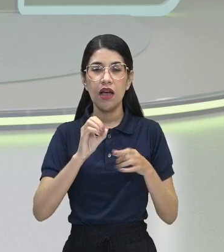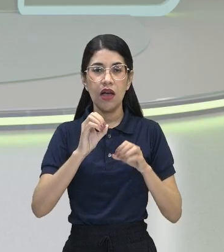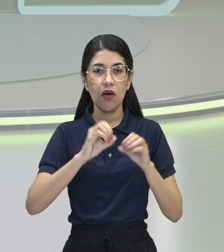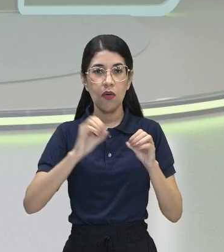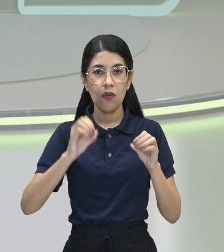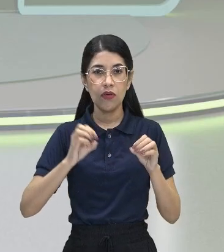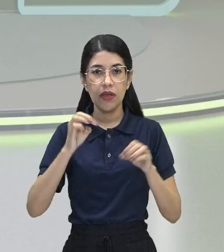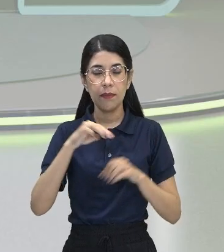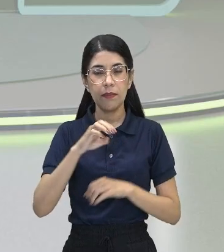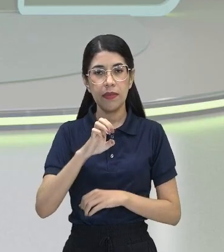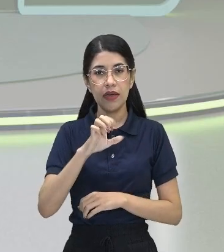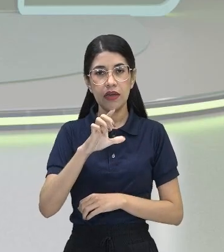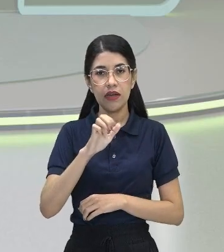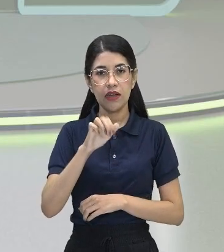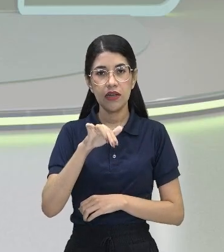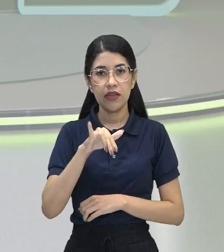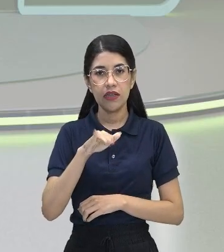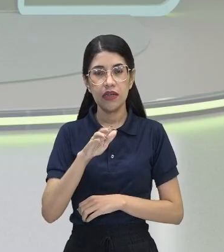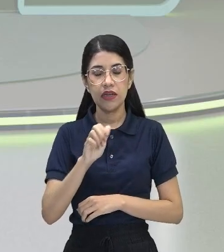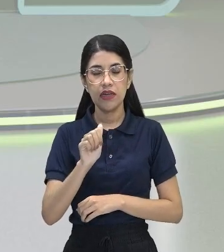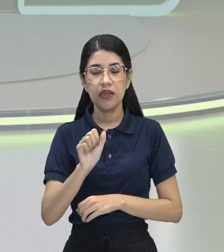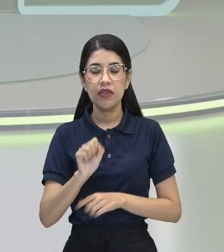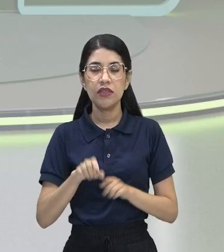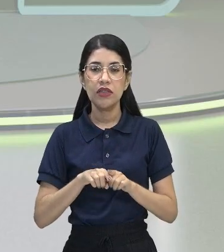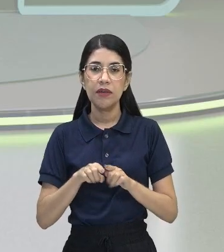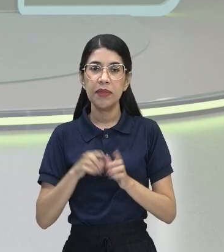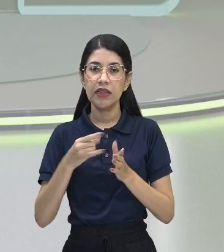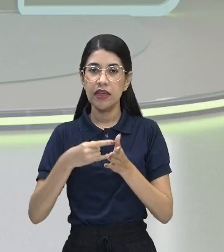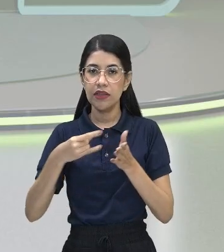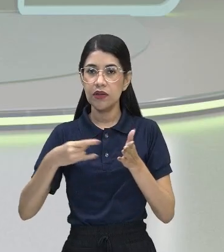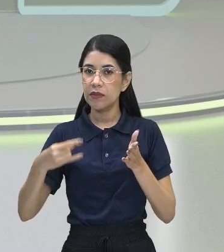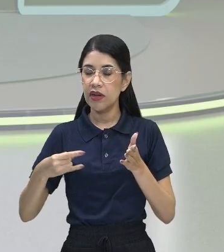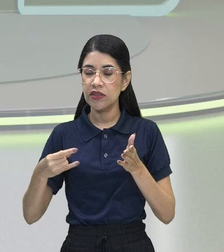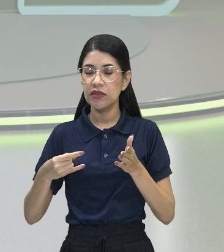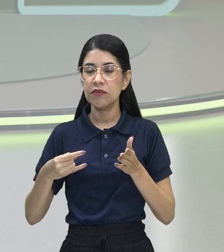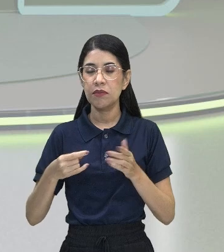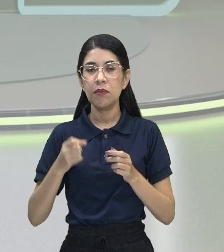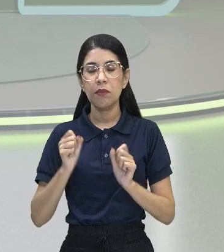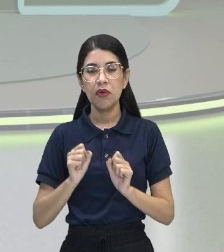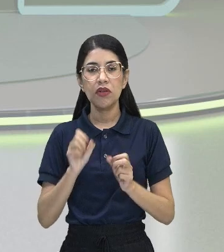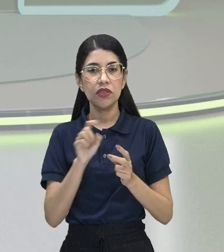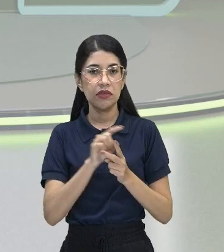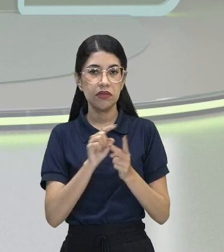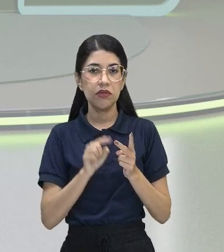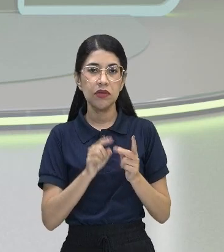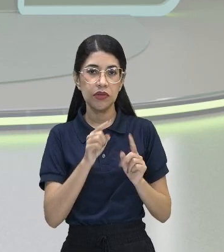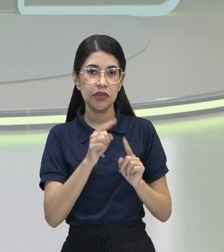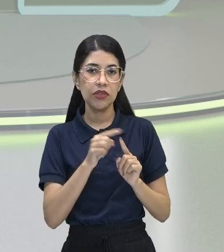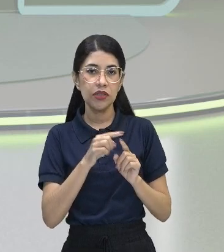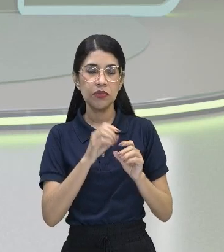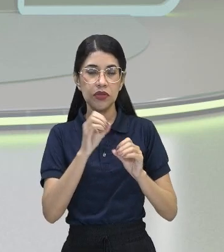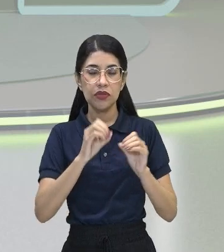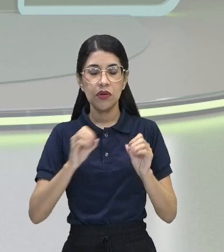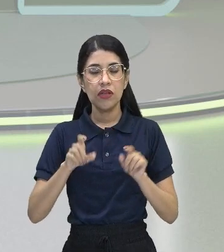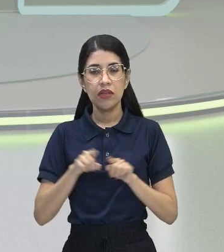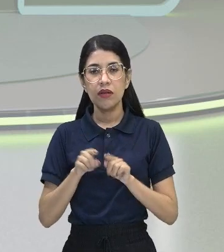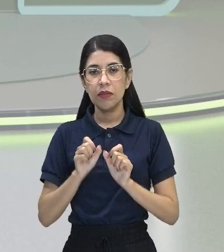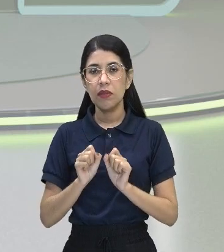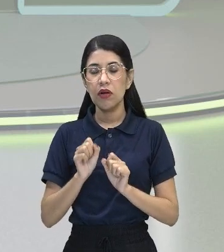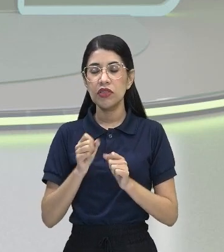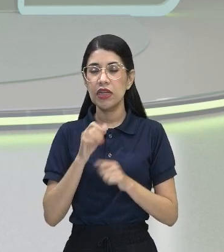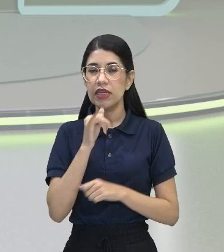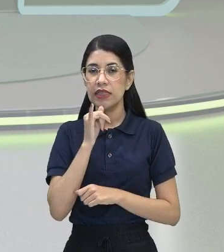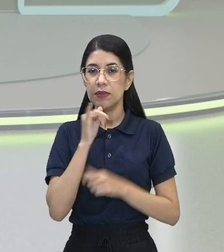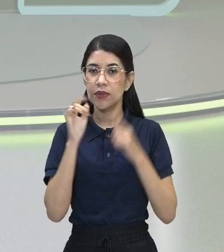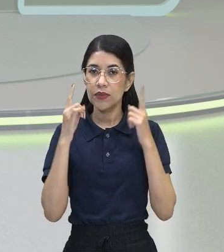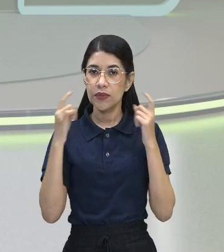quanto eletromagnéticas, não são exclusivos, né? Pode acontecer a difração também com o som, por exemplo, ou a